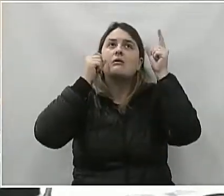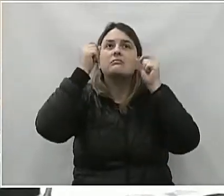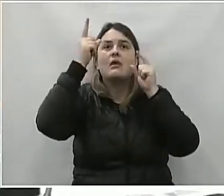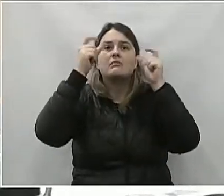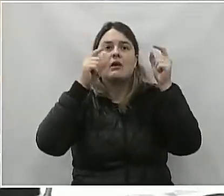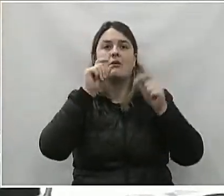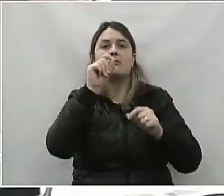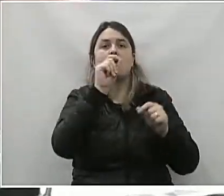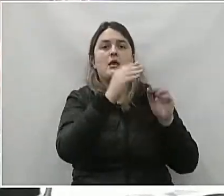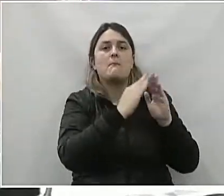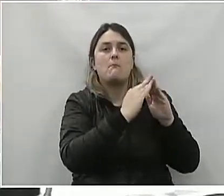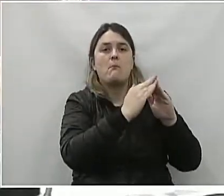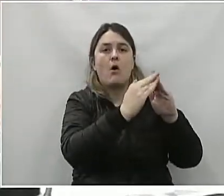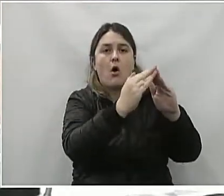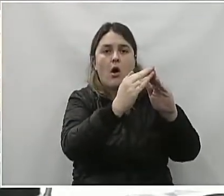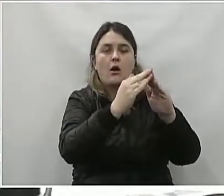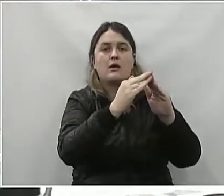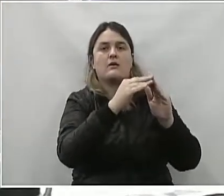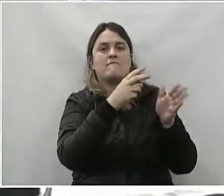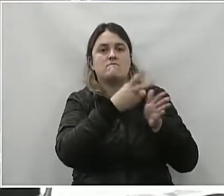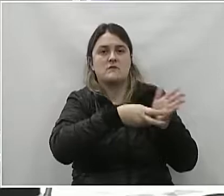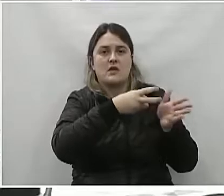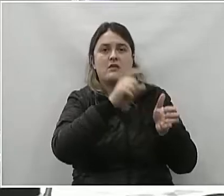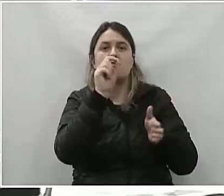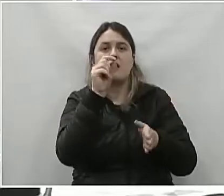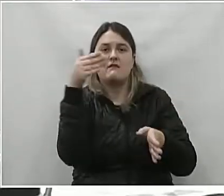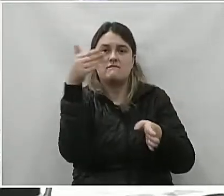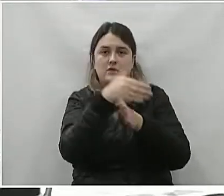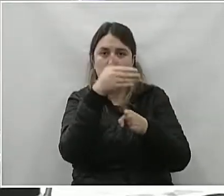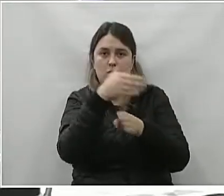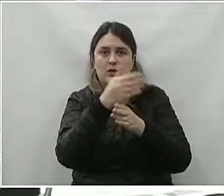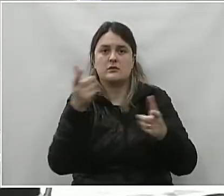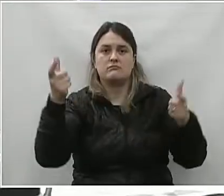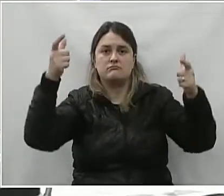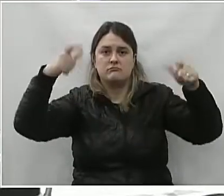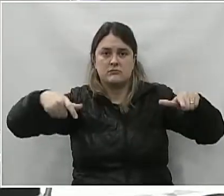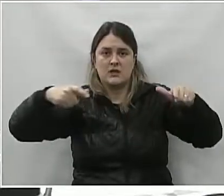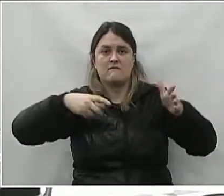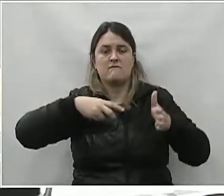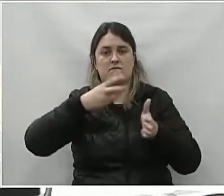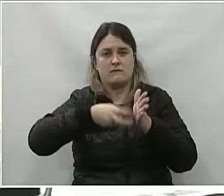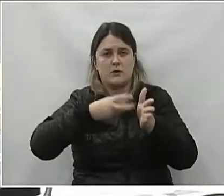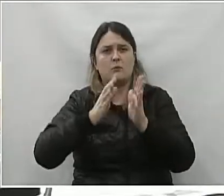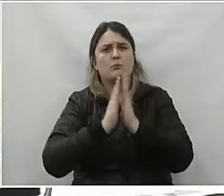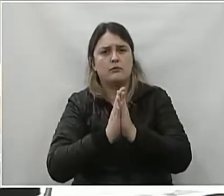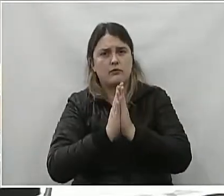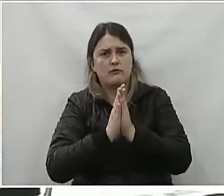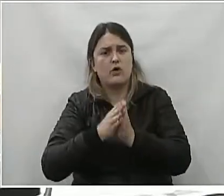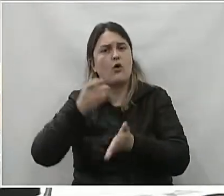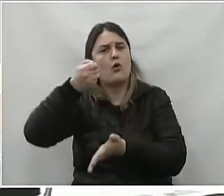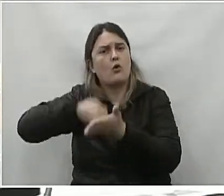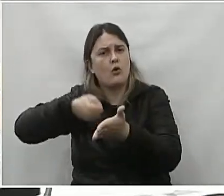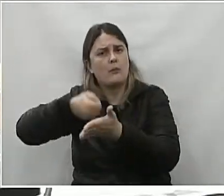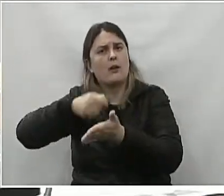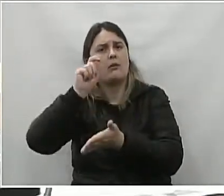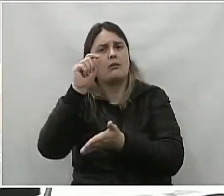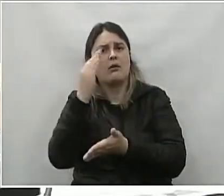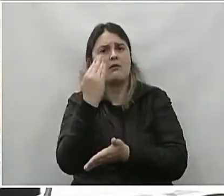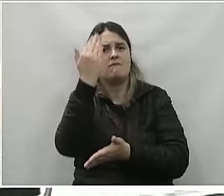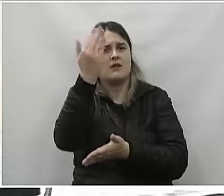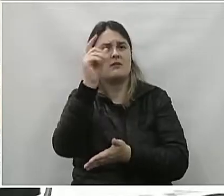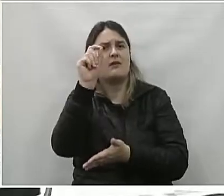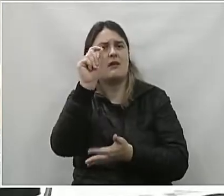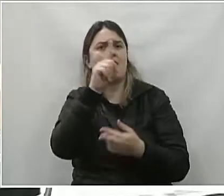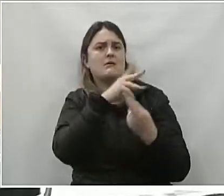aos moradores ali da vila, quem frequenta também o estádio do ferroviário, por favor, cobrem de quem está à frente, de quem